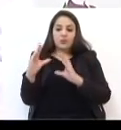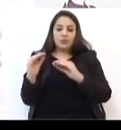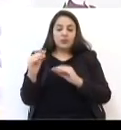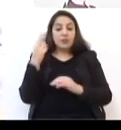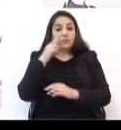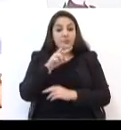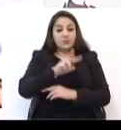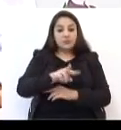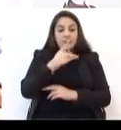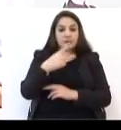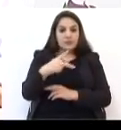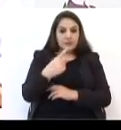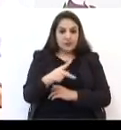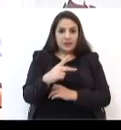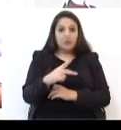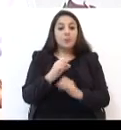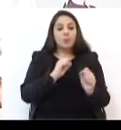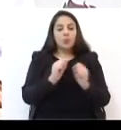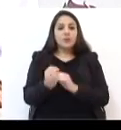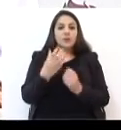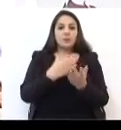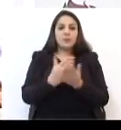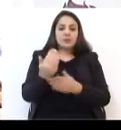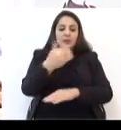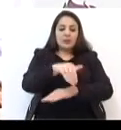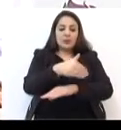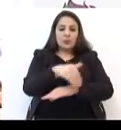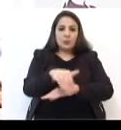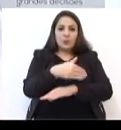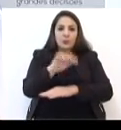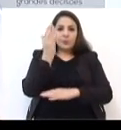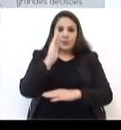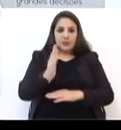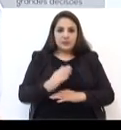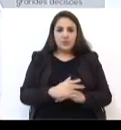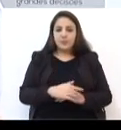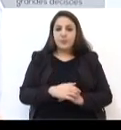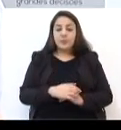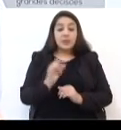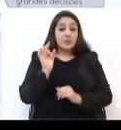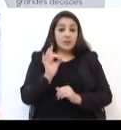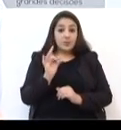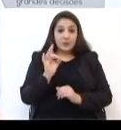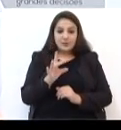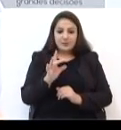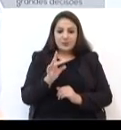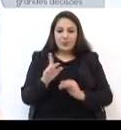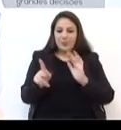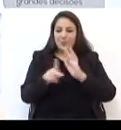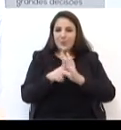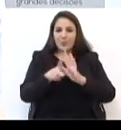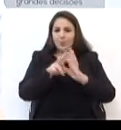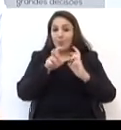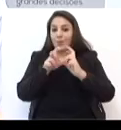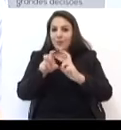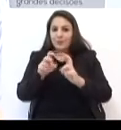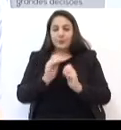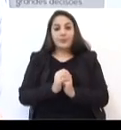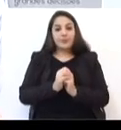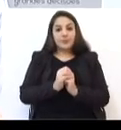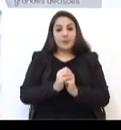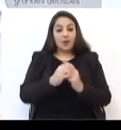visão dele, a medida poderia ser implantada na Avenida Brasil. Ela não contempla só o transporte coletivo, ela contempla